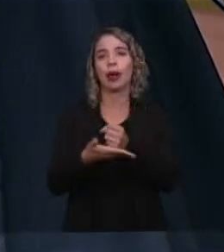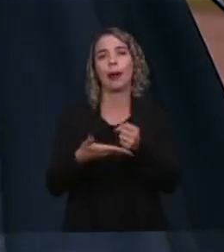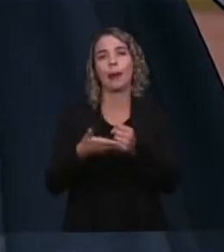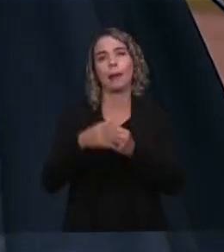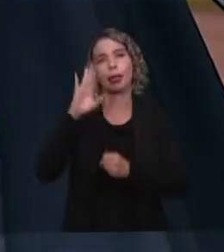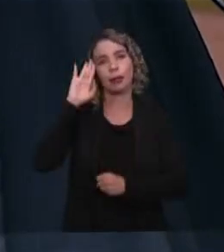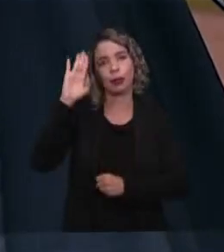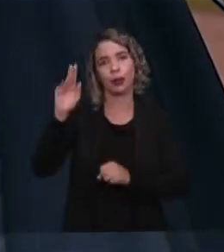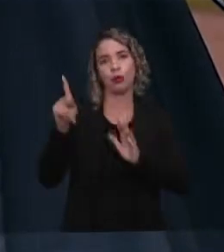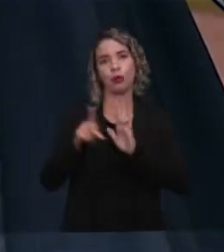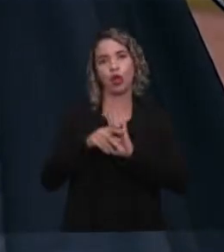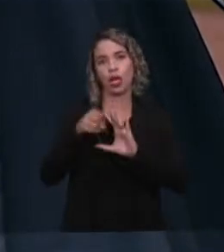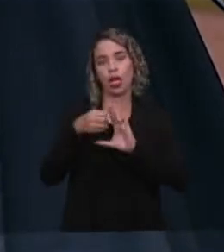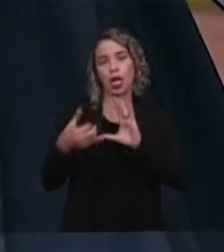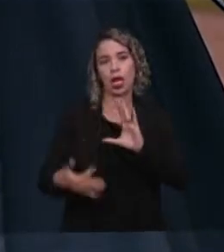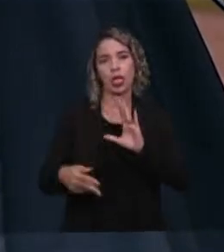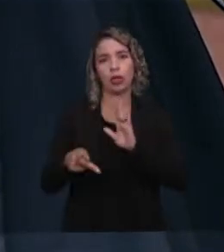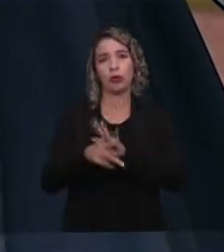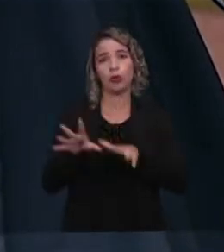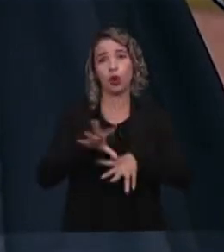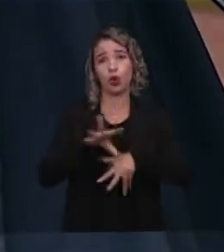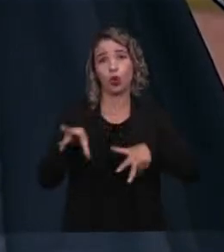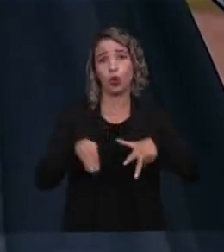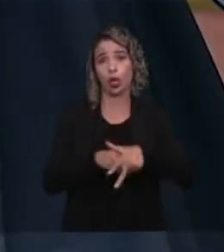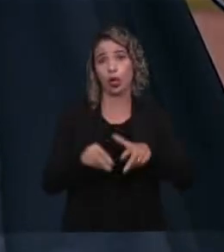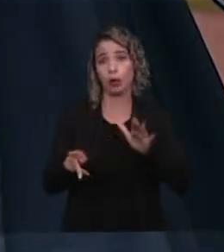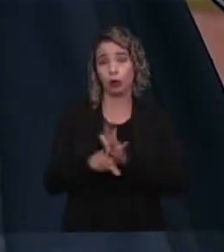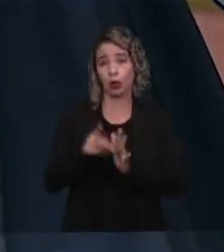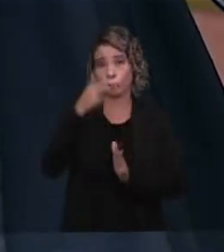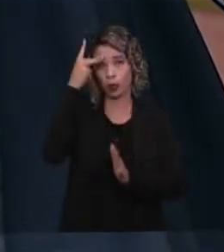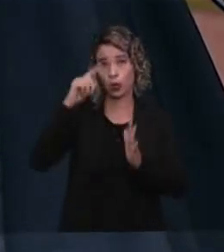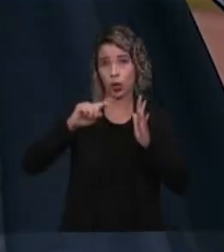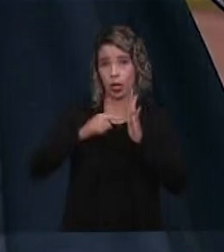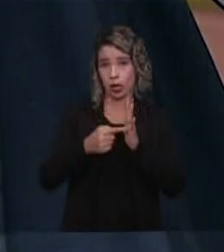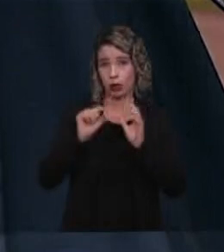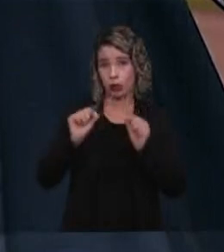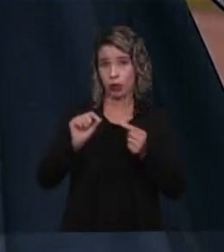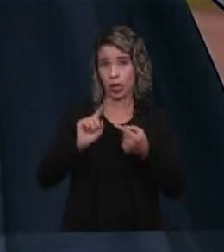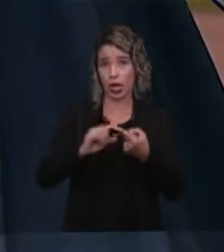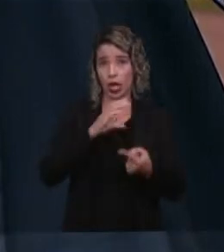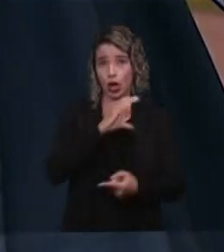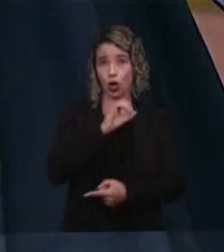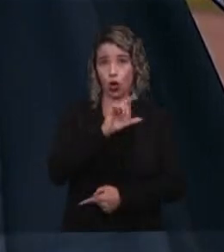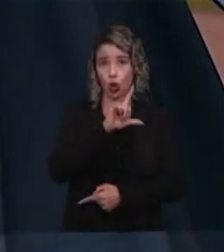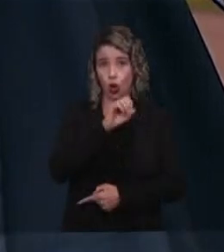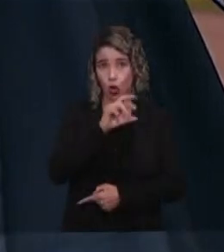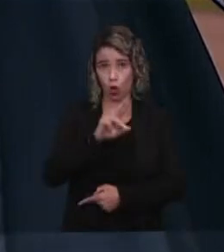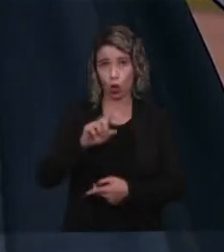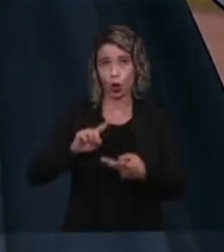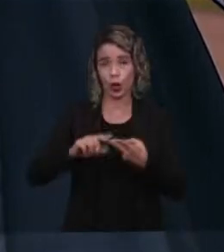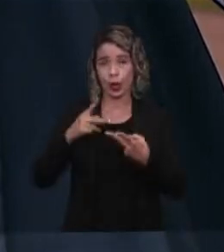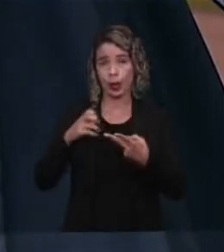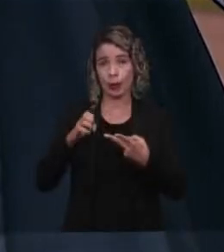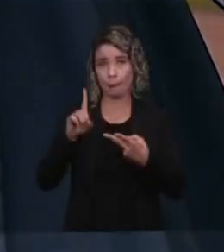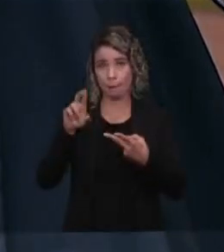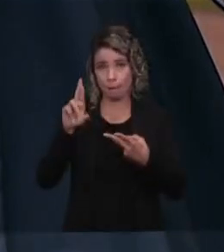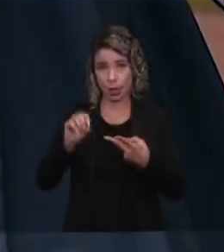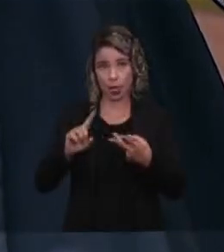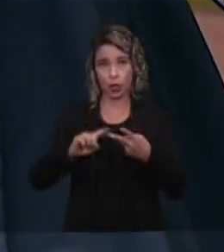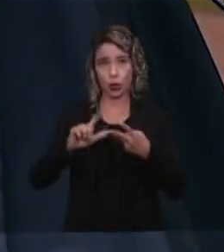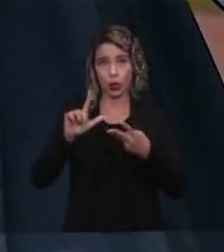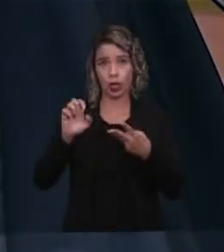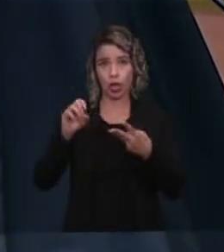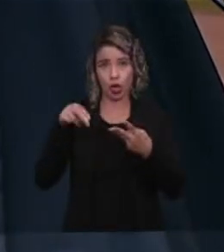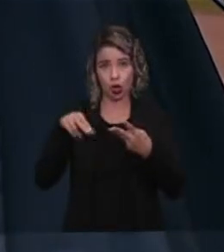fundamental para a caracterização do delito de corrupção imputado aos acusados, qual seja de que Fernando Afonso Collor de Mello e Pedro Paulo Bergamaschi de Leone